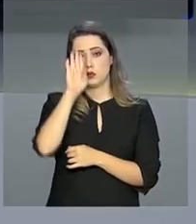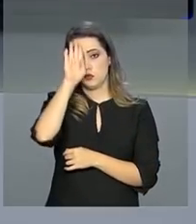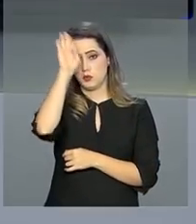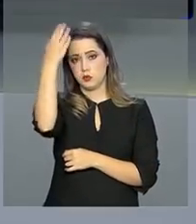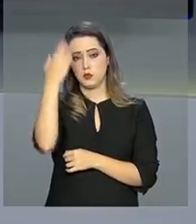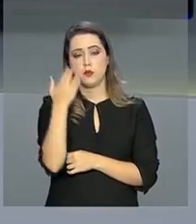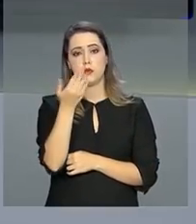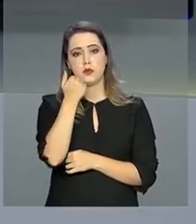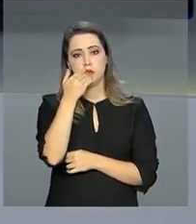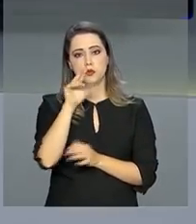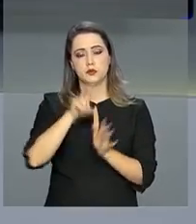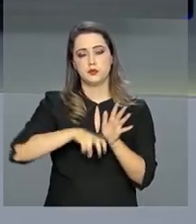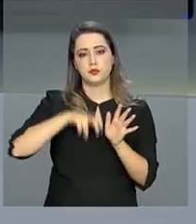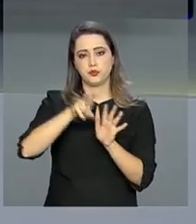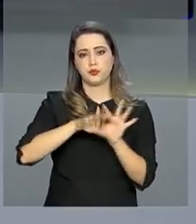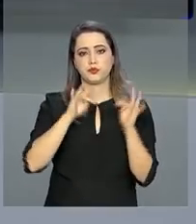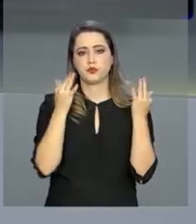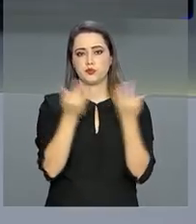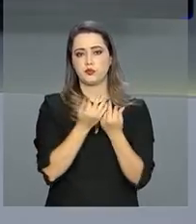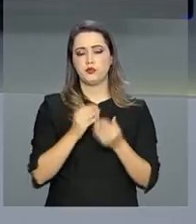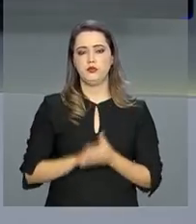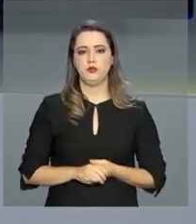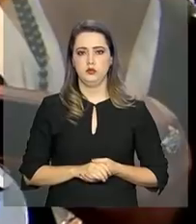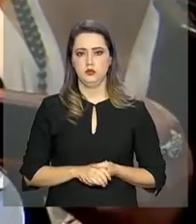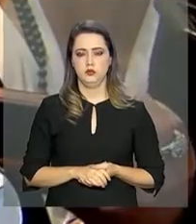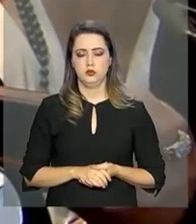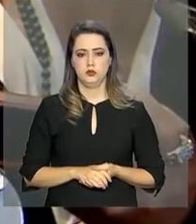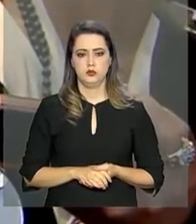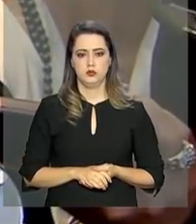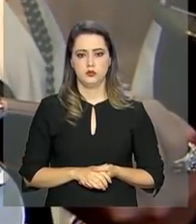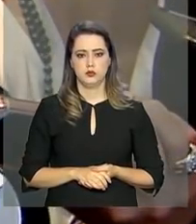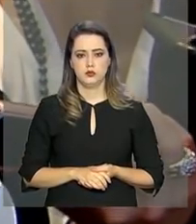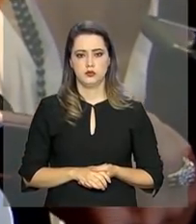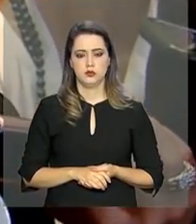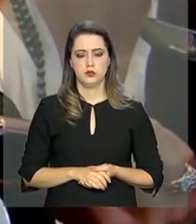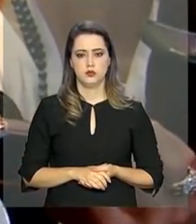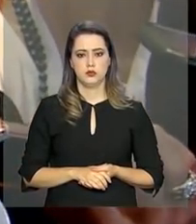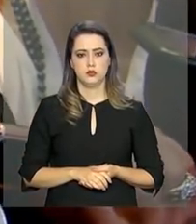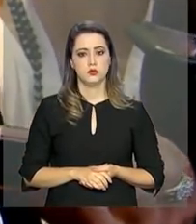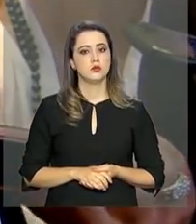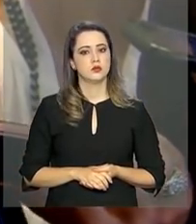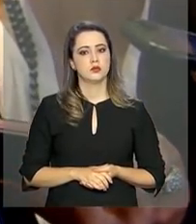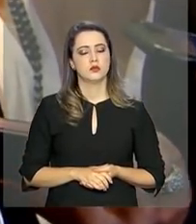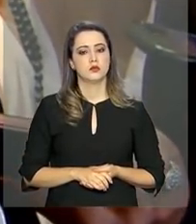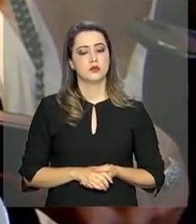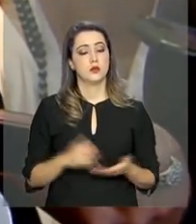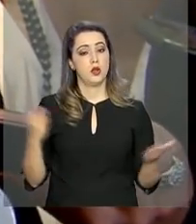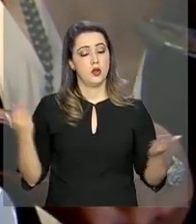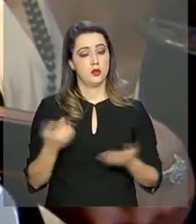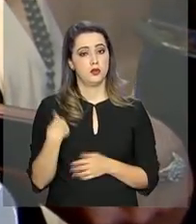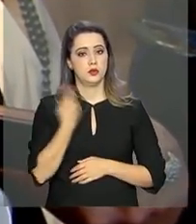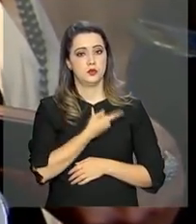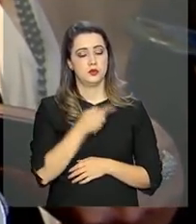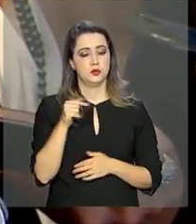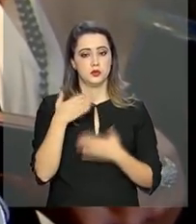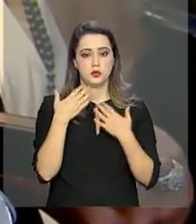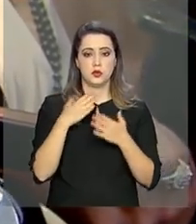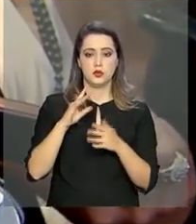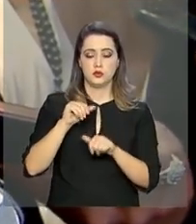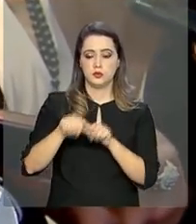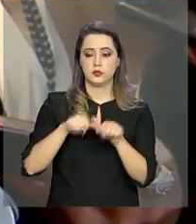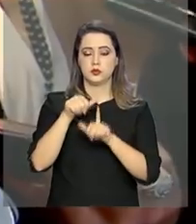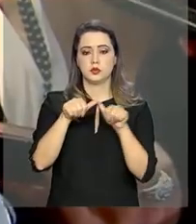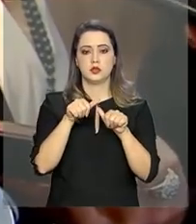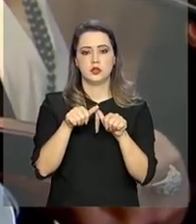para alimentação e agricultura familiar precisamente agora do momento que nós transmitimos a presidência